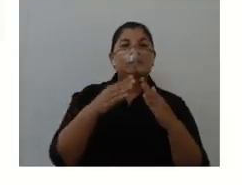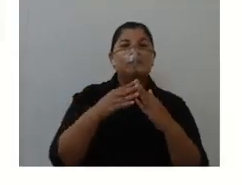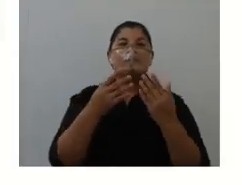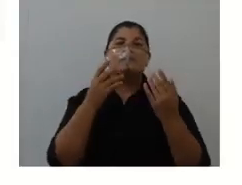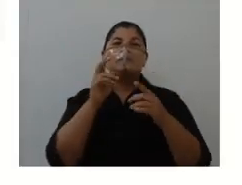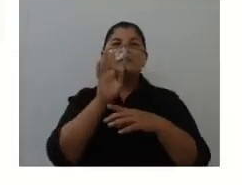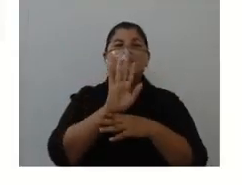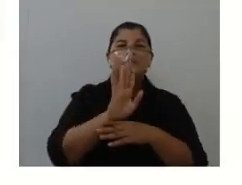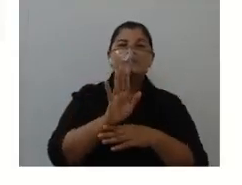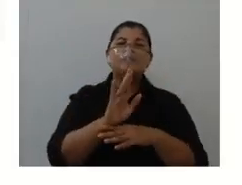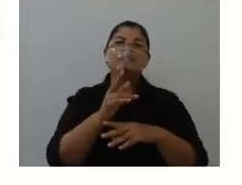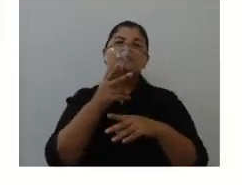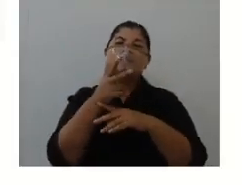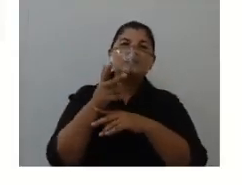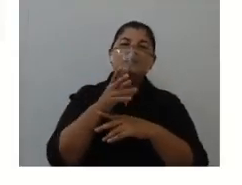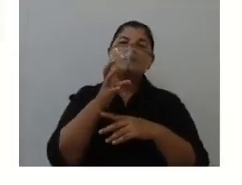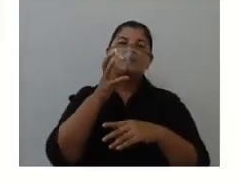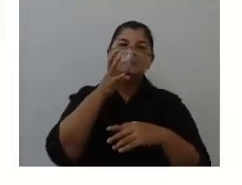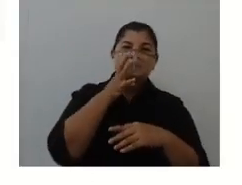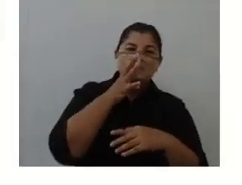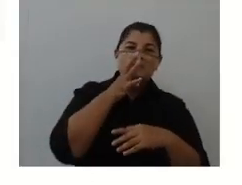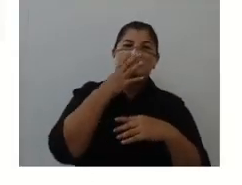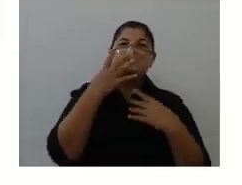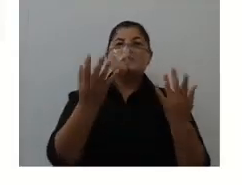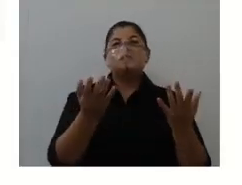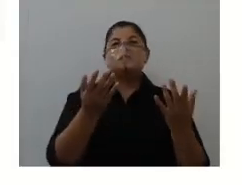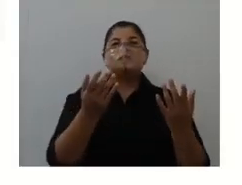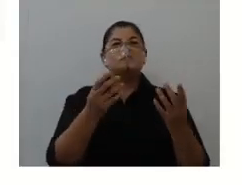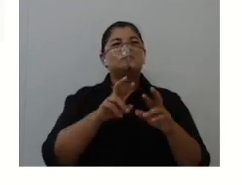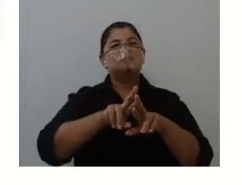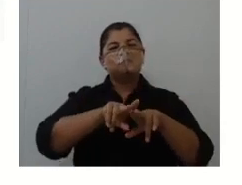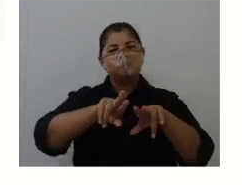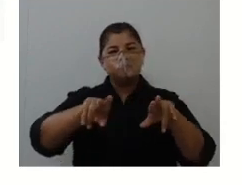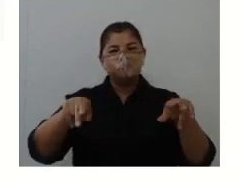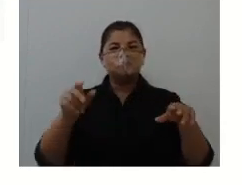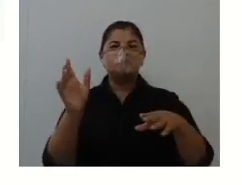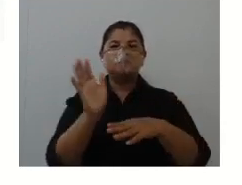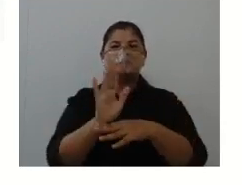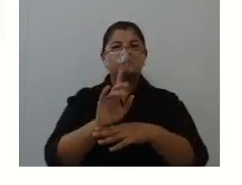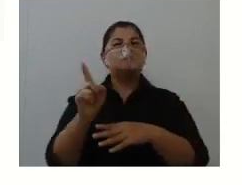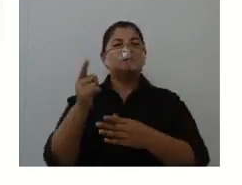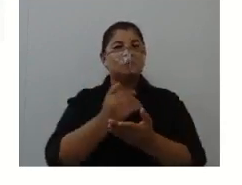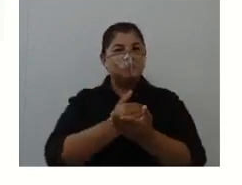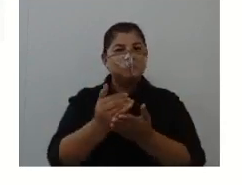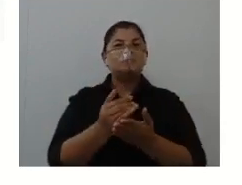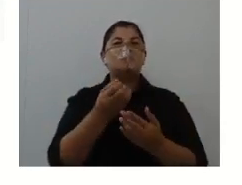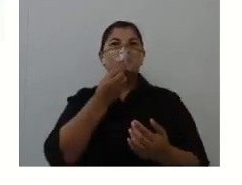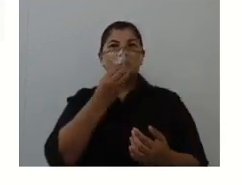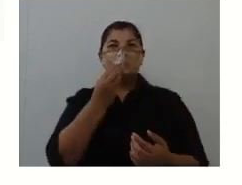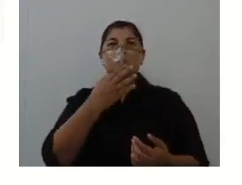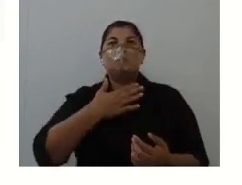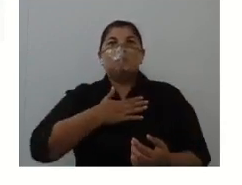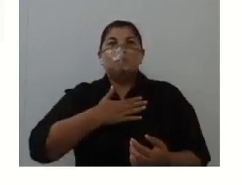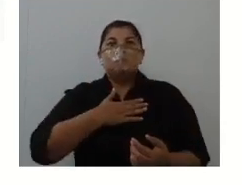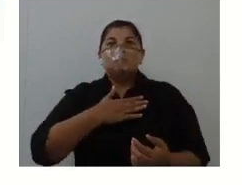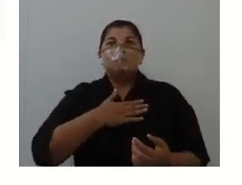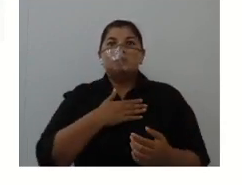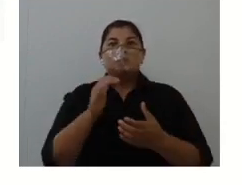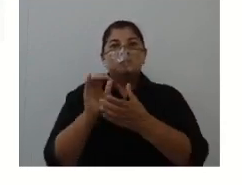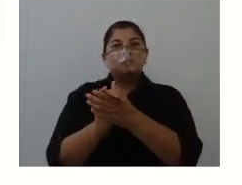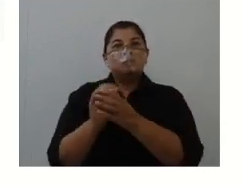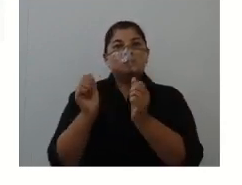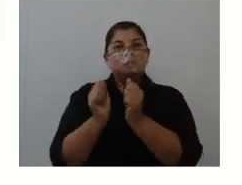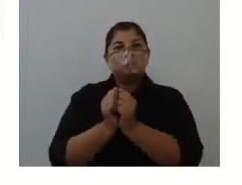vendo filme, todo mundo assistindo às séries. Eu mesmo comecei a assistir uma muito boa. Minha esposa insistiu muito. Comecei a assistir